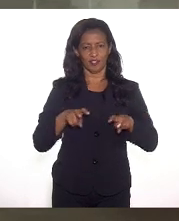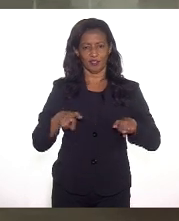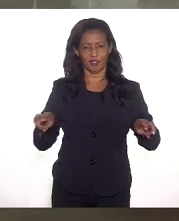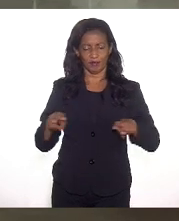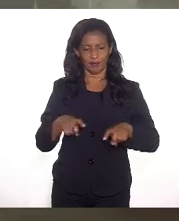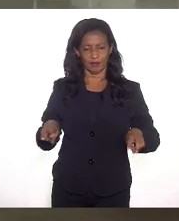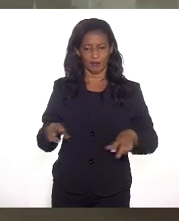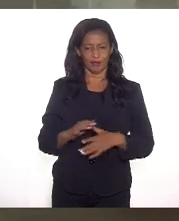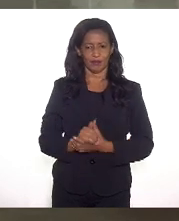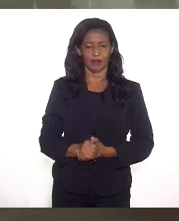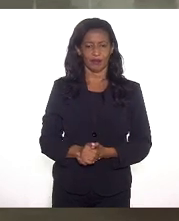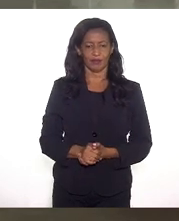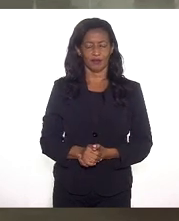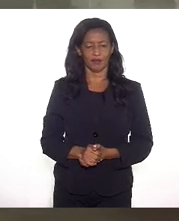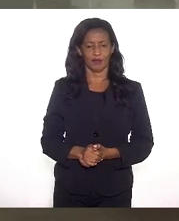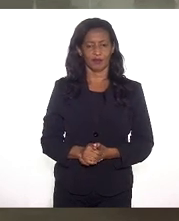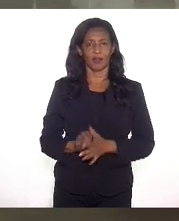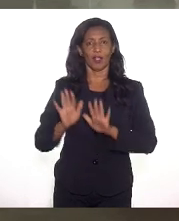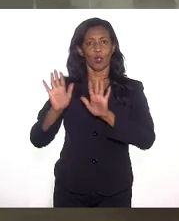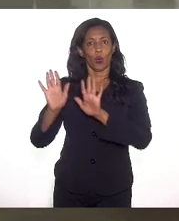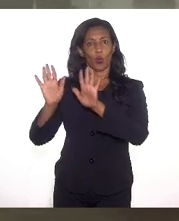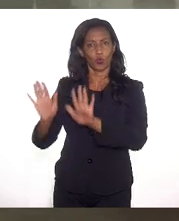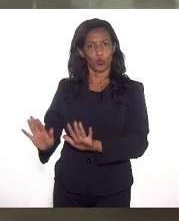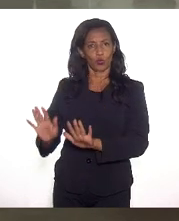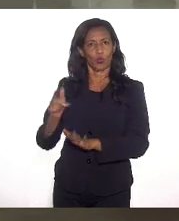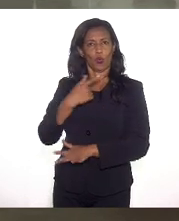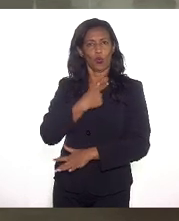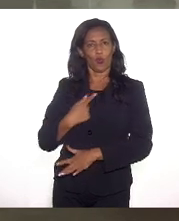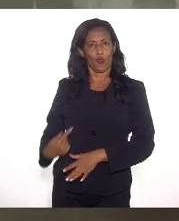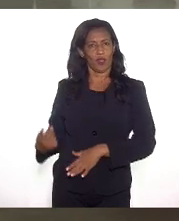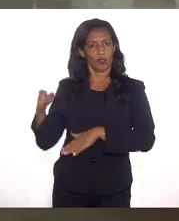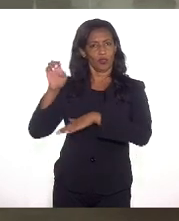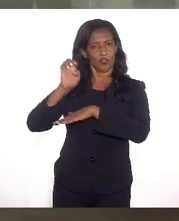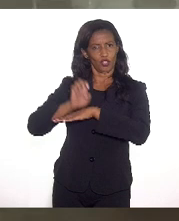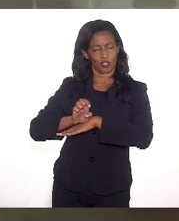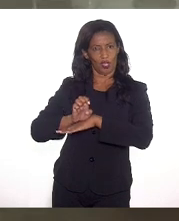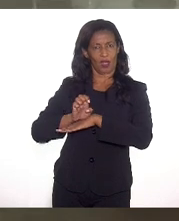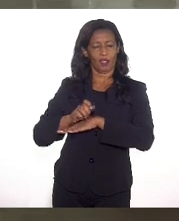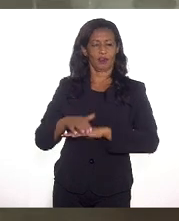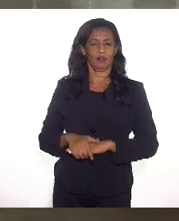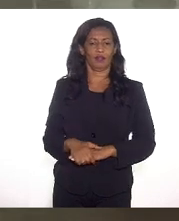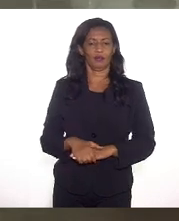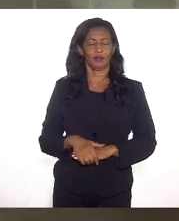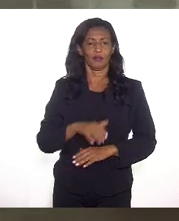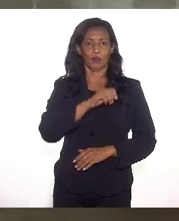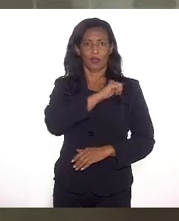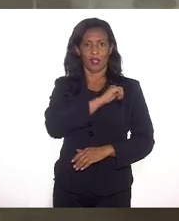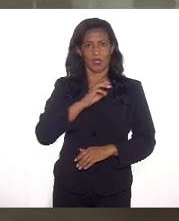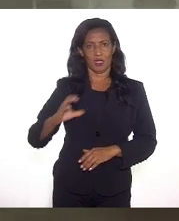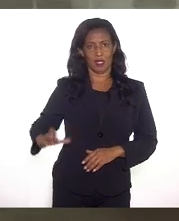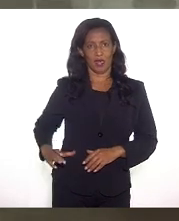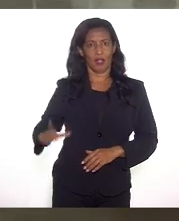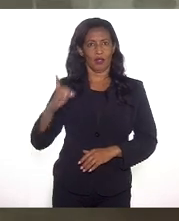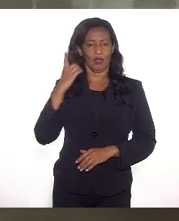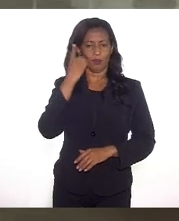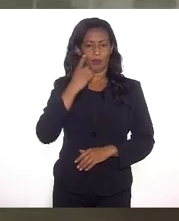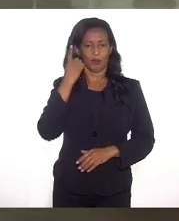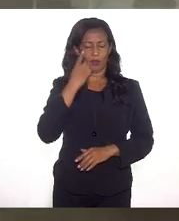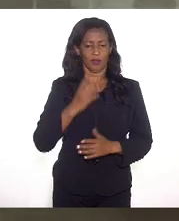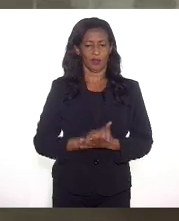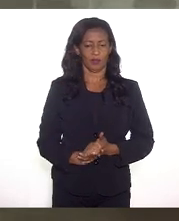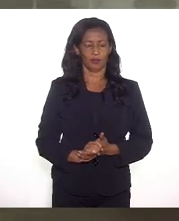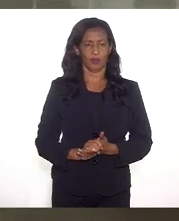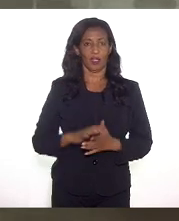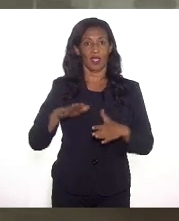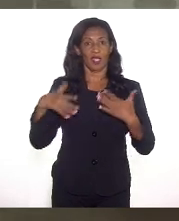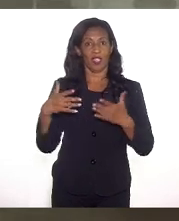favor, o governador do Estado do Rio de Janeiro, o deputado André Siciliano, e convidamos para fazer a entrega do